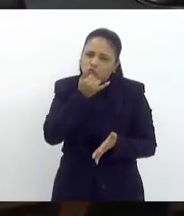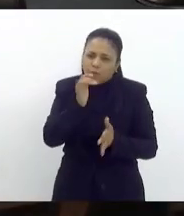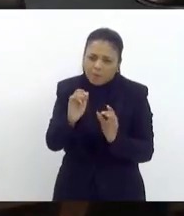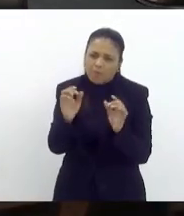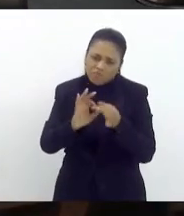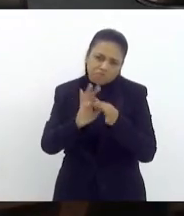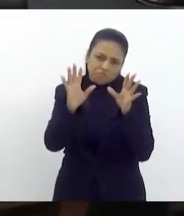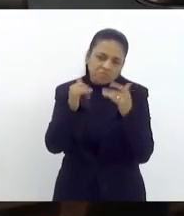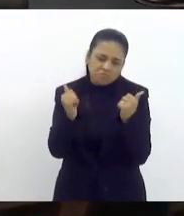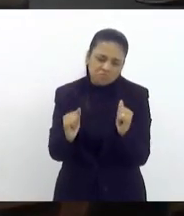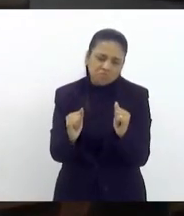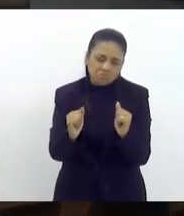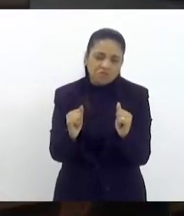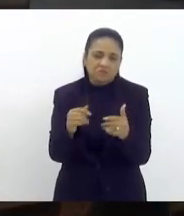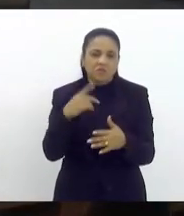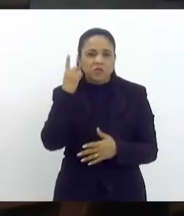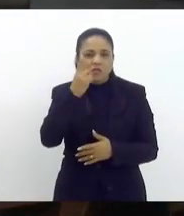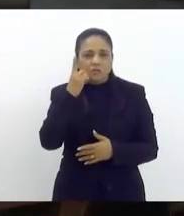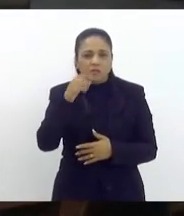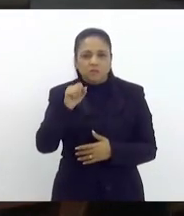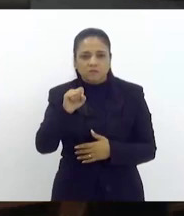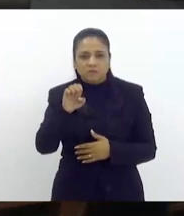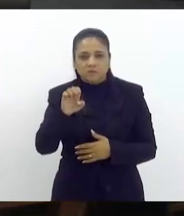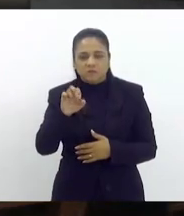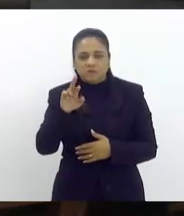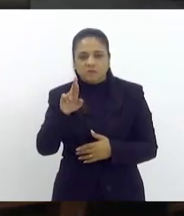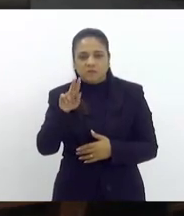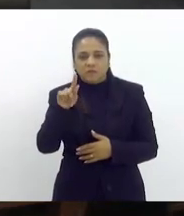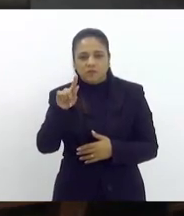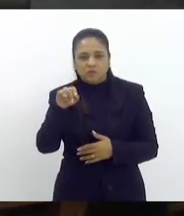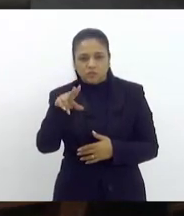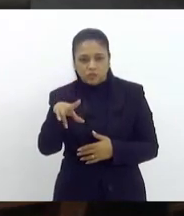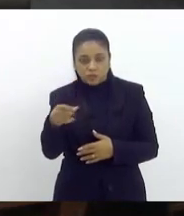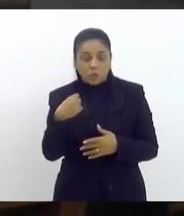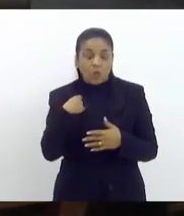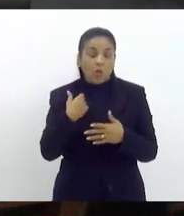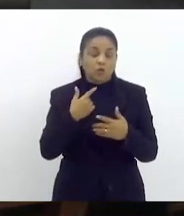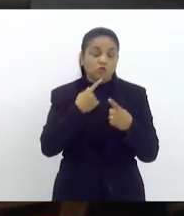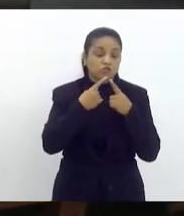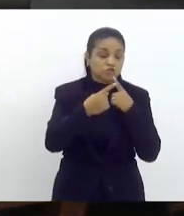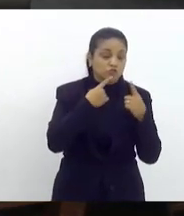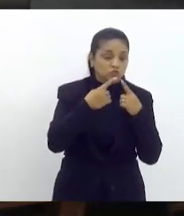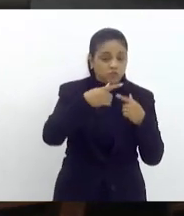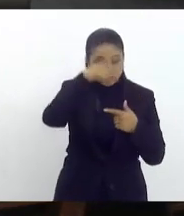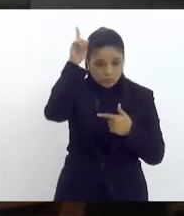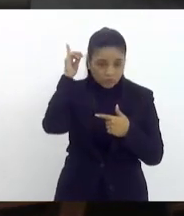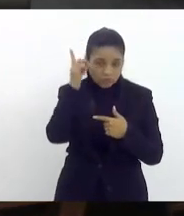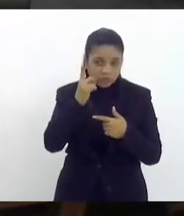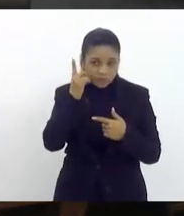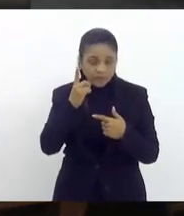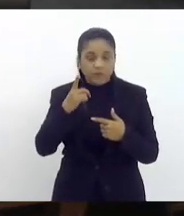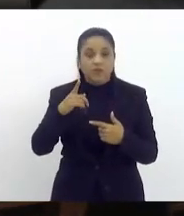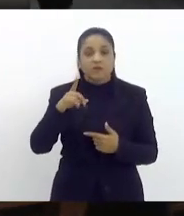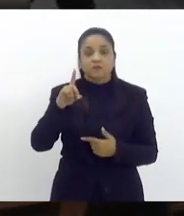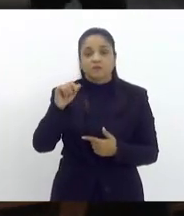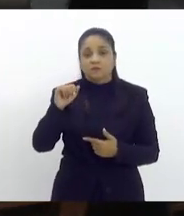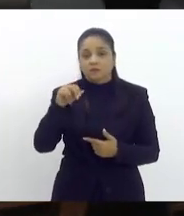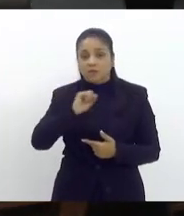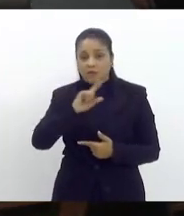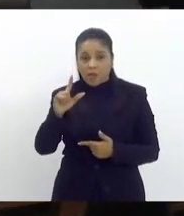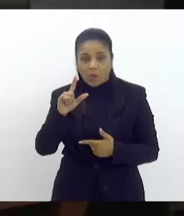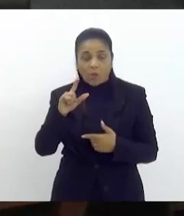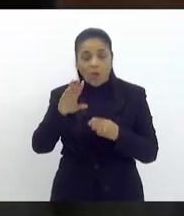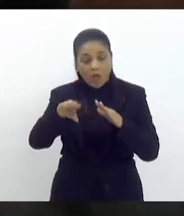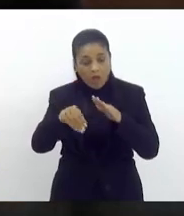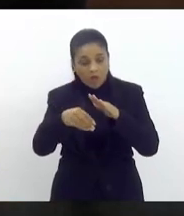ficar à vontade deputado doutor Serginho por favor em diálogo com o pessoal com o deputado Luiz Paulo deputado Daniel Librelon as emendas